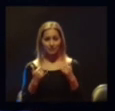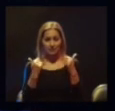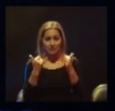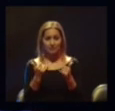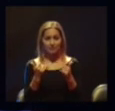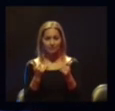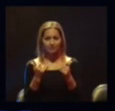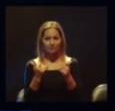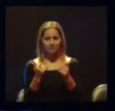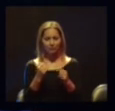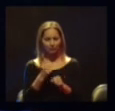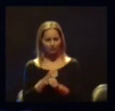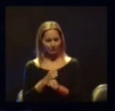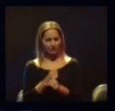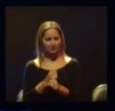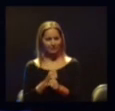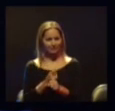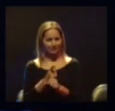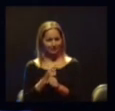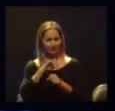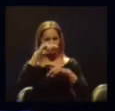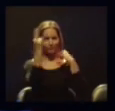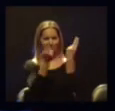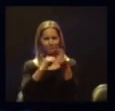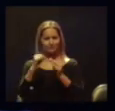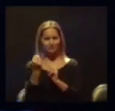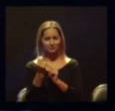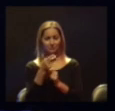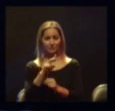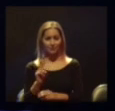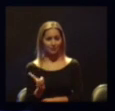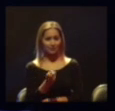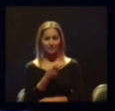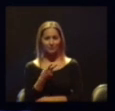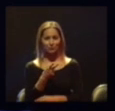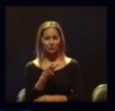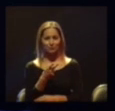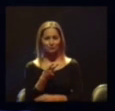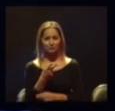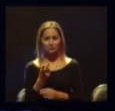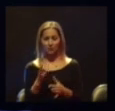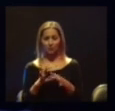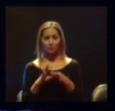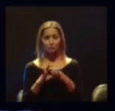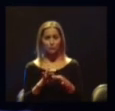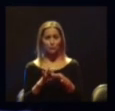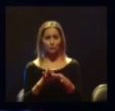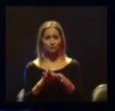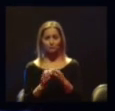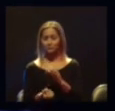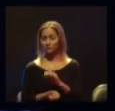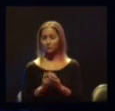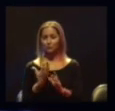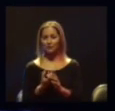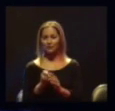com ação e muita acrobacia. Elas contam uma com a outra para criarem um